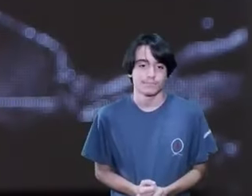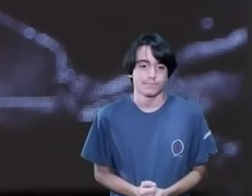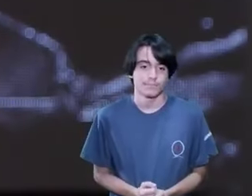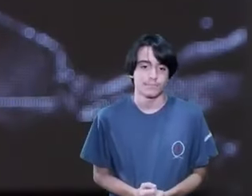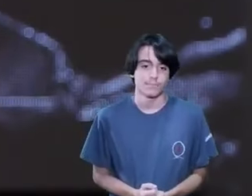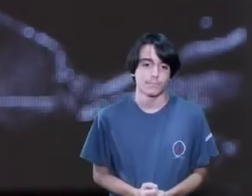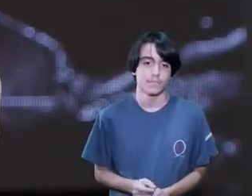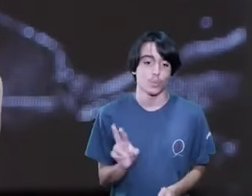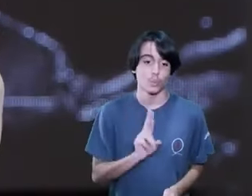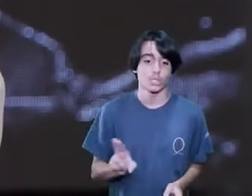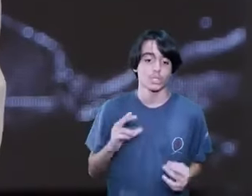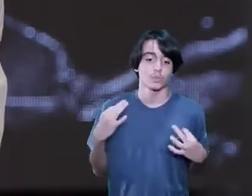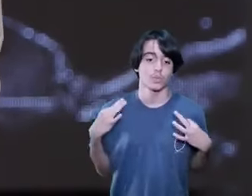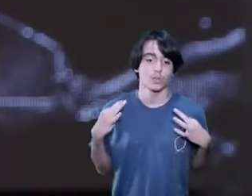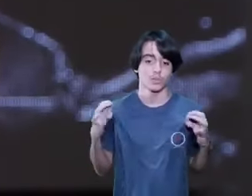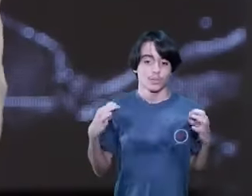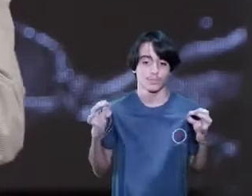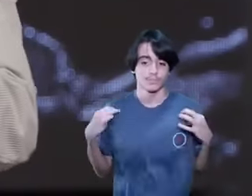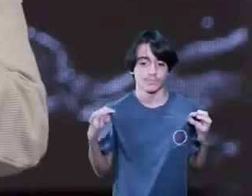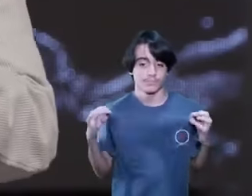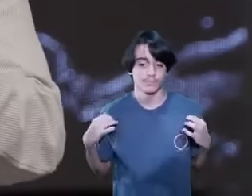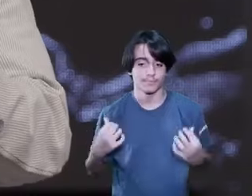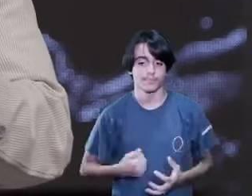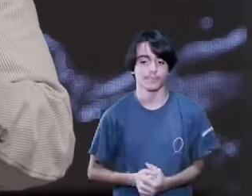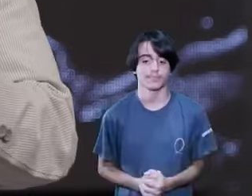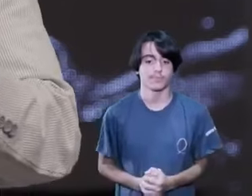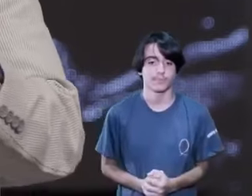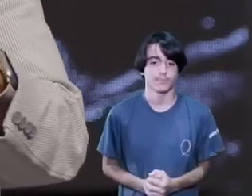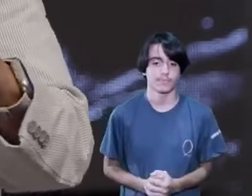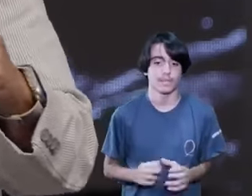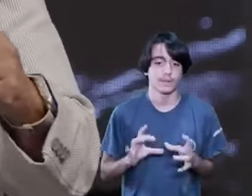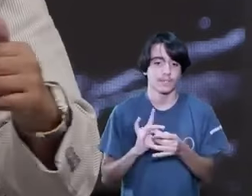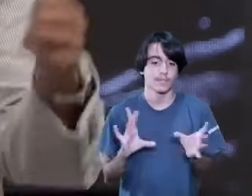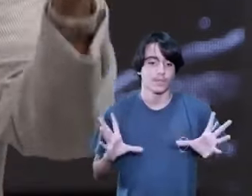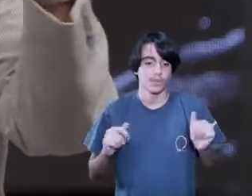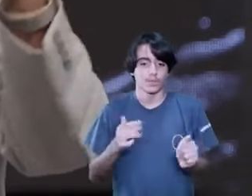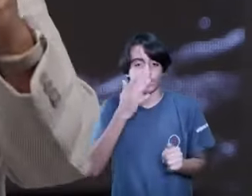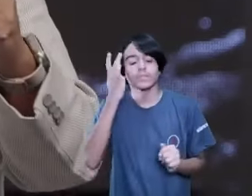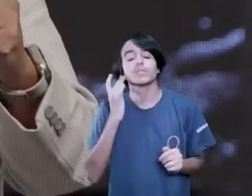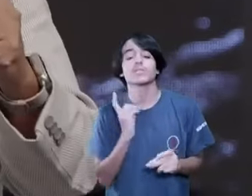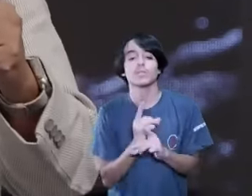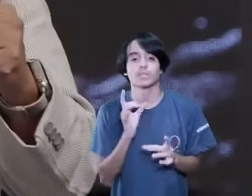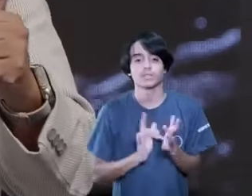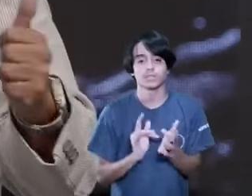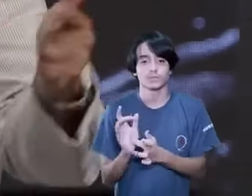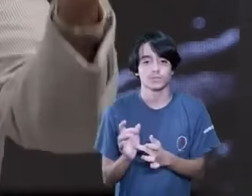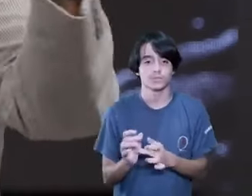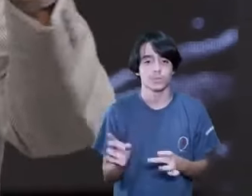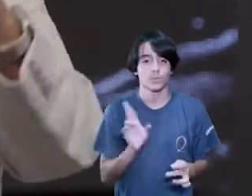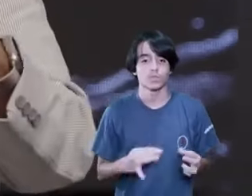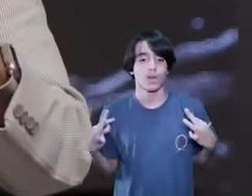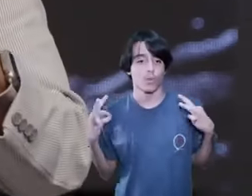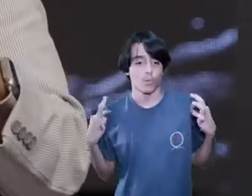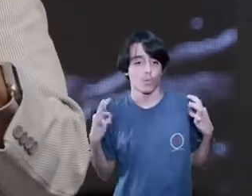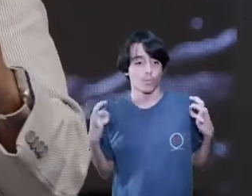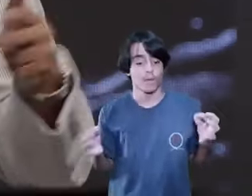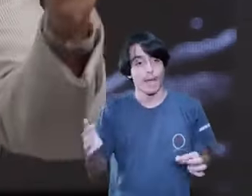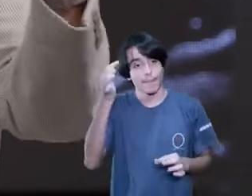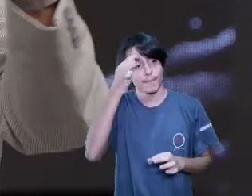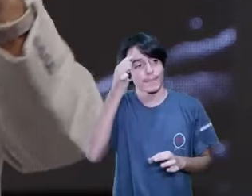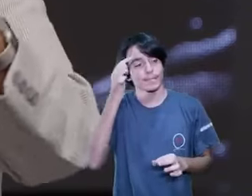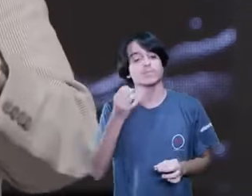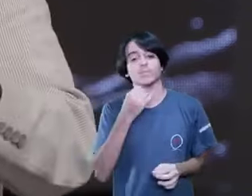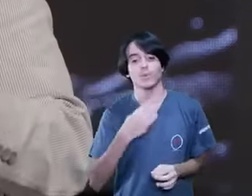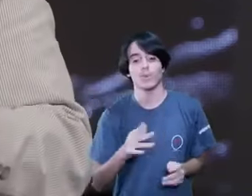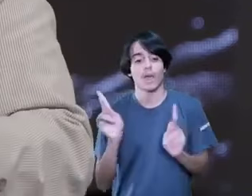e vestido. Processo da libertação. Todo mundo que encontra Jesus, a roupa volta, o juízo volta e